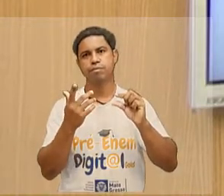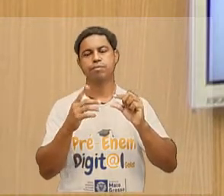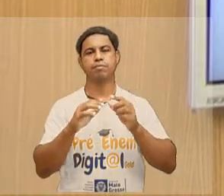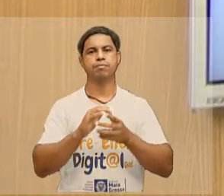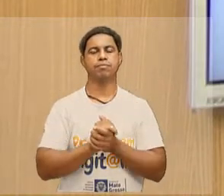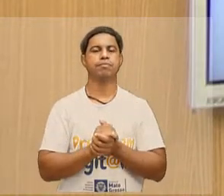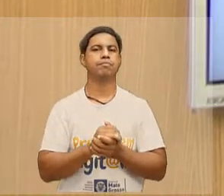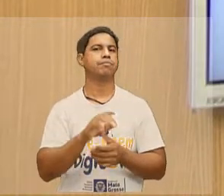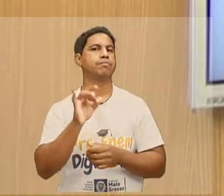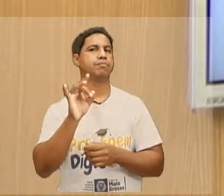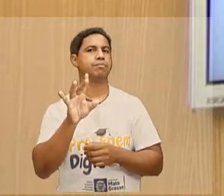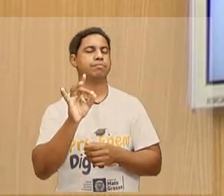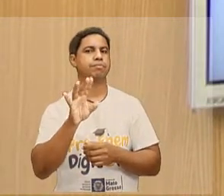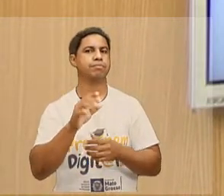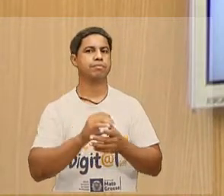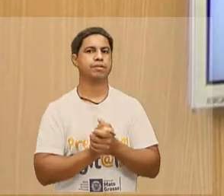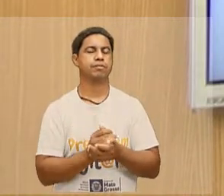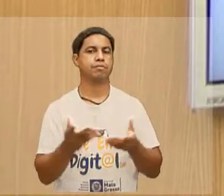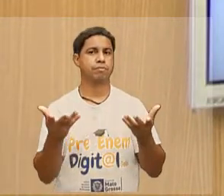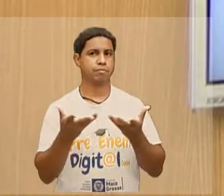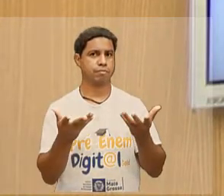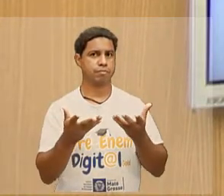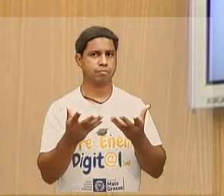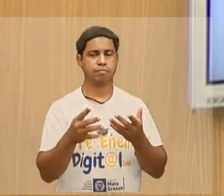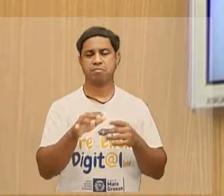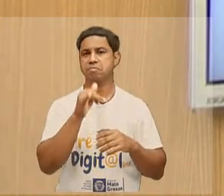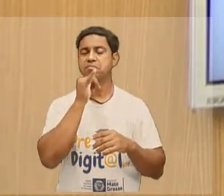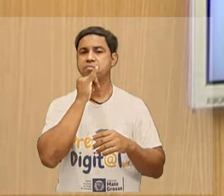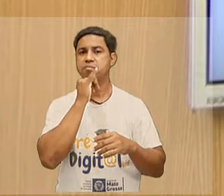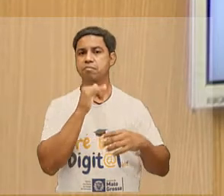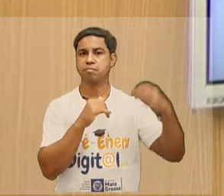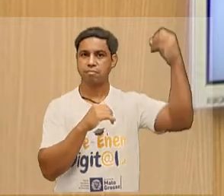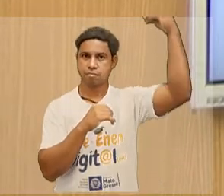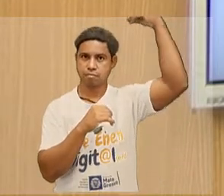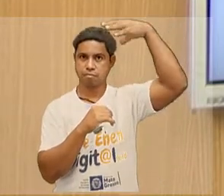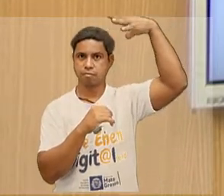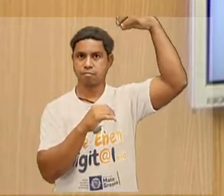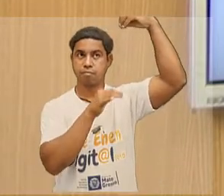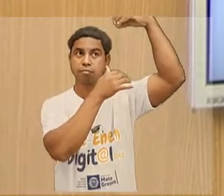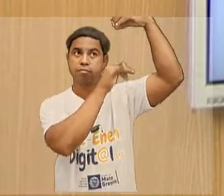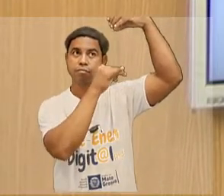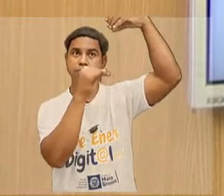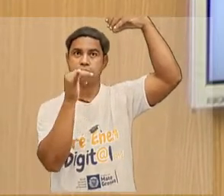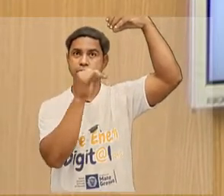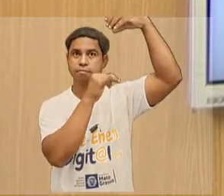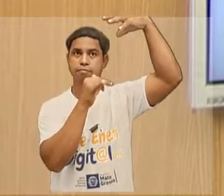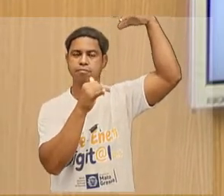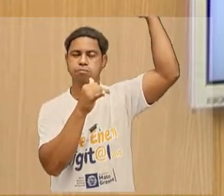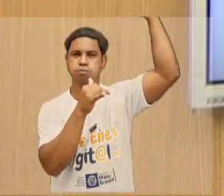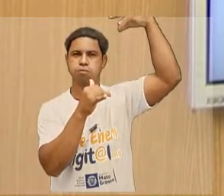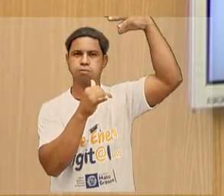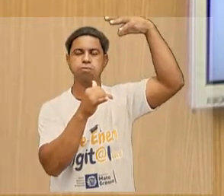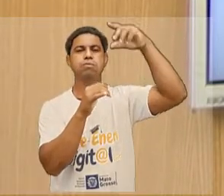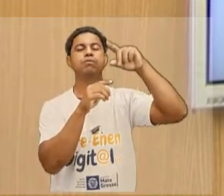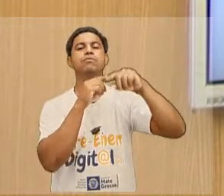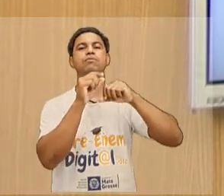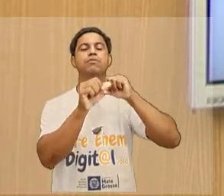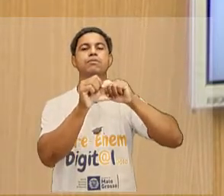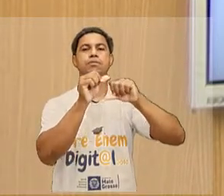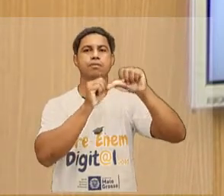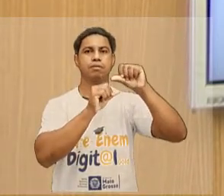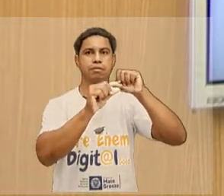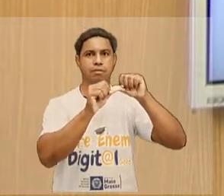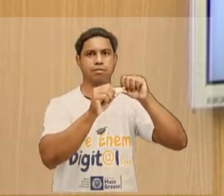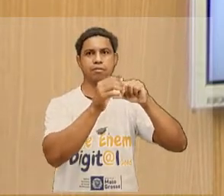quando a energia elétrica se transforma em energia térmica. Um chuveiro elétrico, transformação de energia elétrica em energia térmica. Então, no